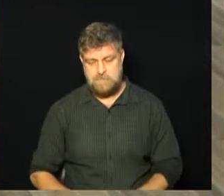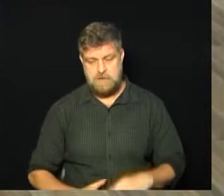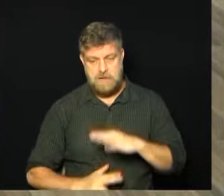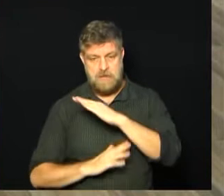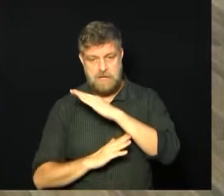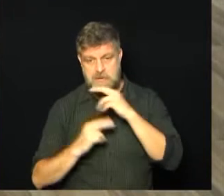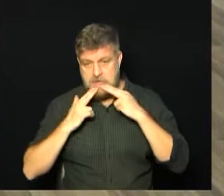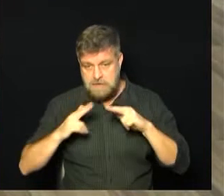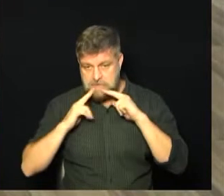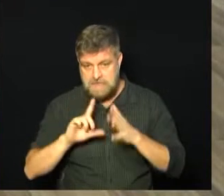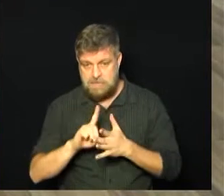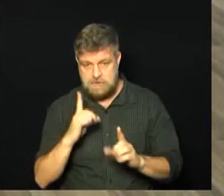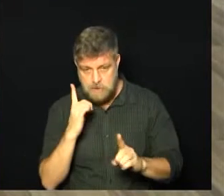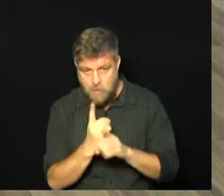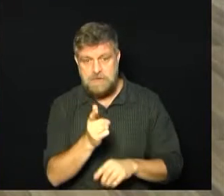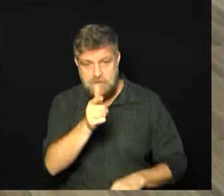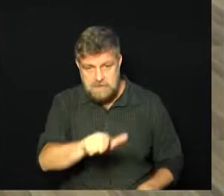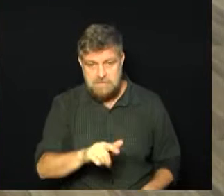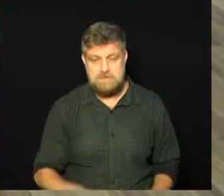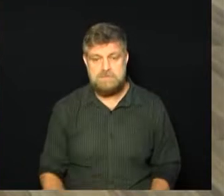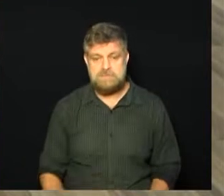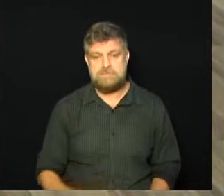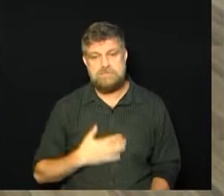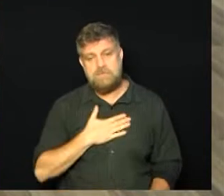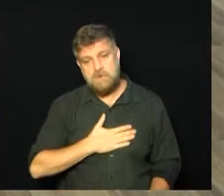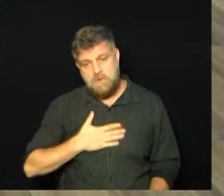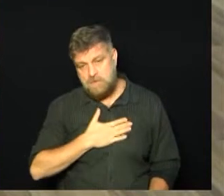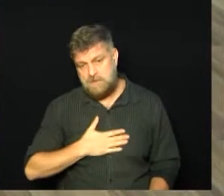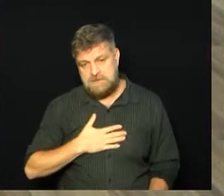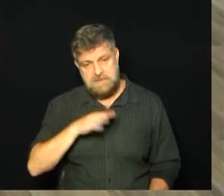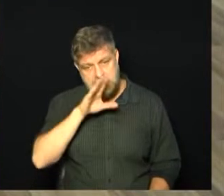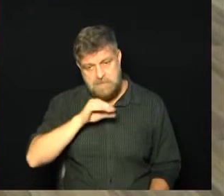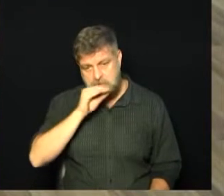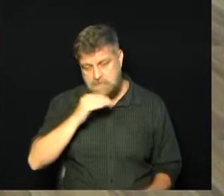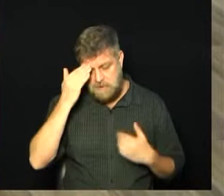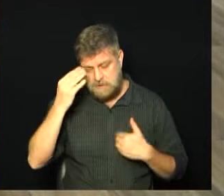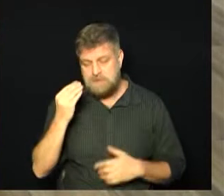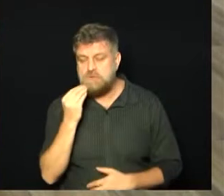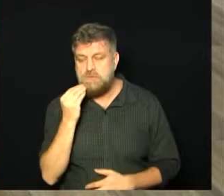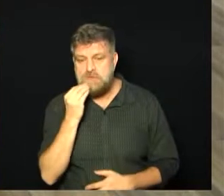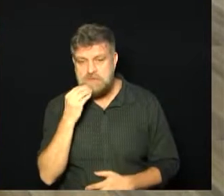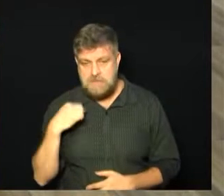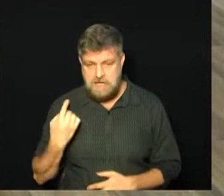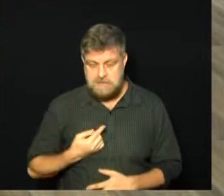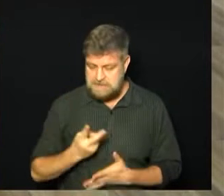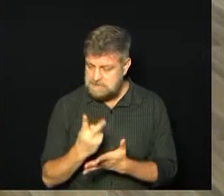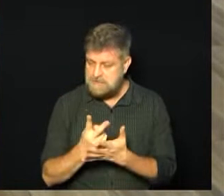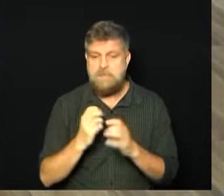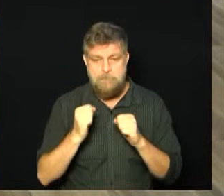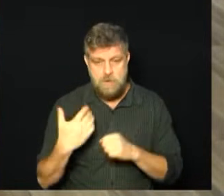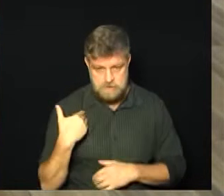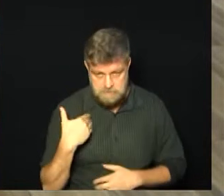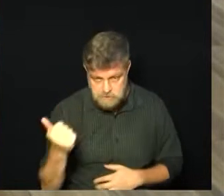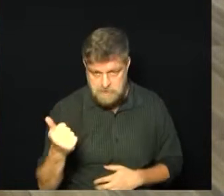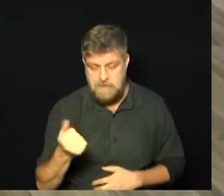até uma próxima oportunidade. Foi um prazer estar com vocês, eu agradeço a oportunidade e a gente está sempre à disposição,